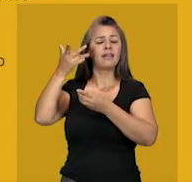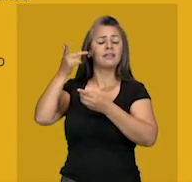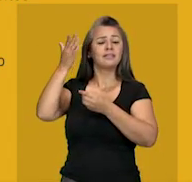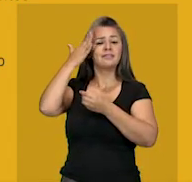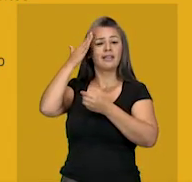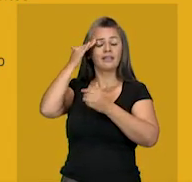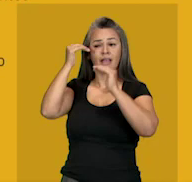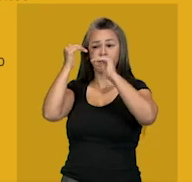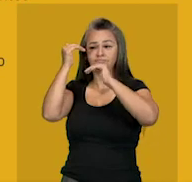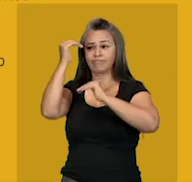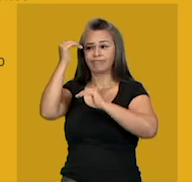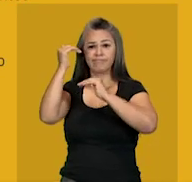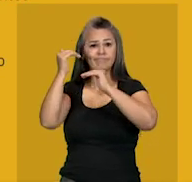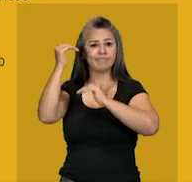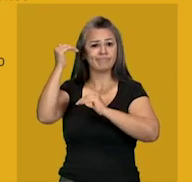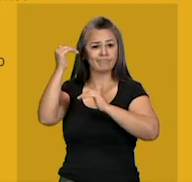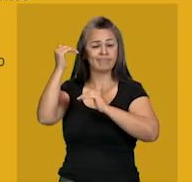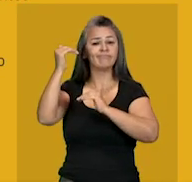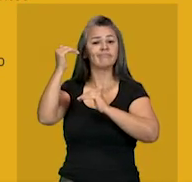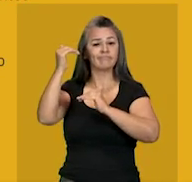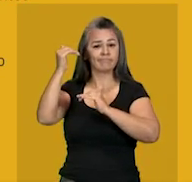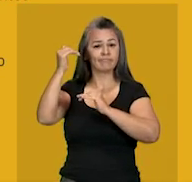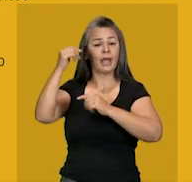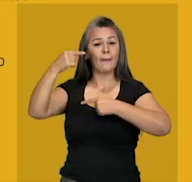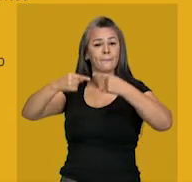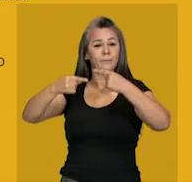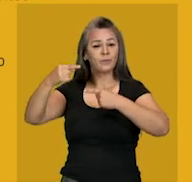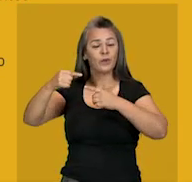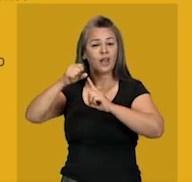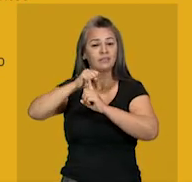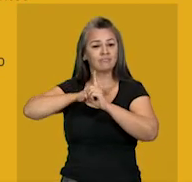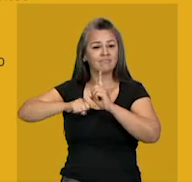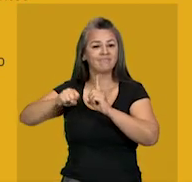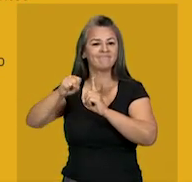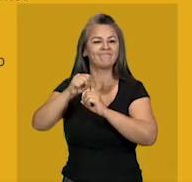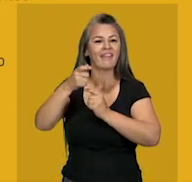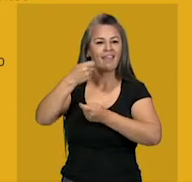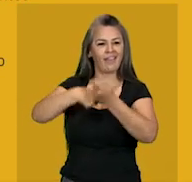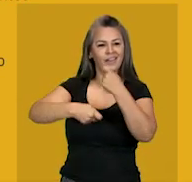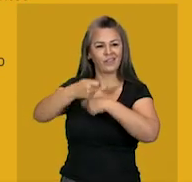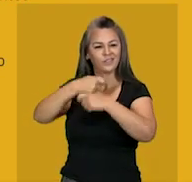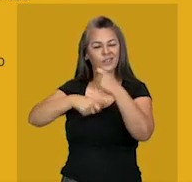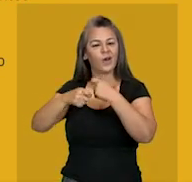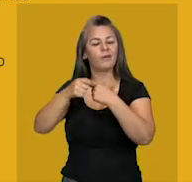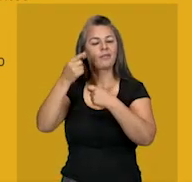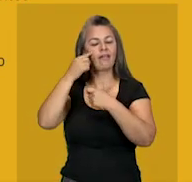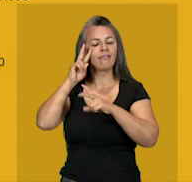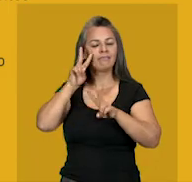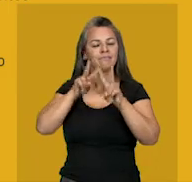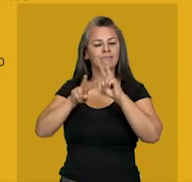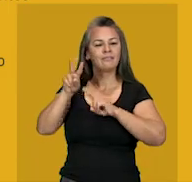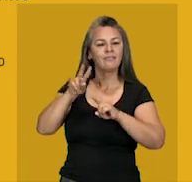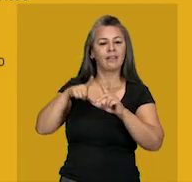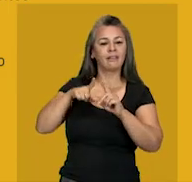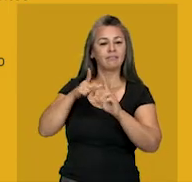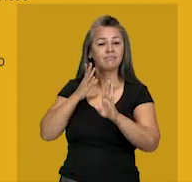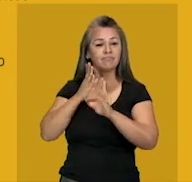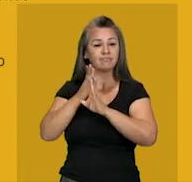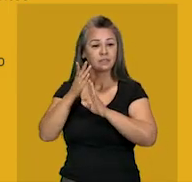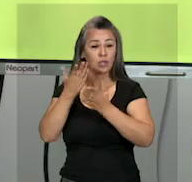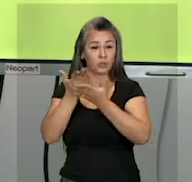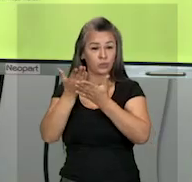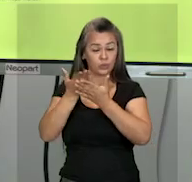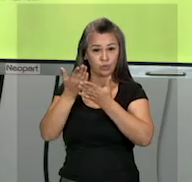sociais e econômicas e pressões sobre seus ambientes físicos naturais, e analisar questões socioeconômicas do Japão, tigres asiáticos e